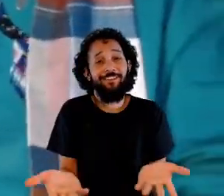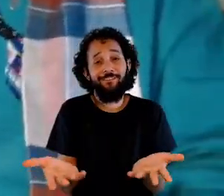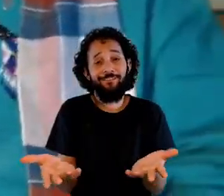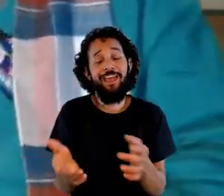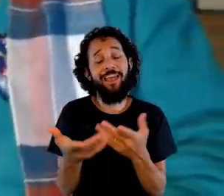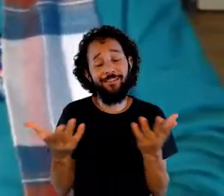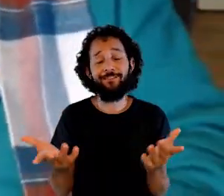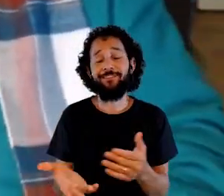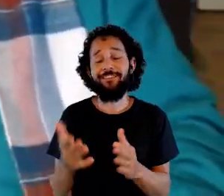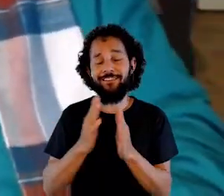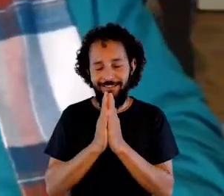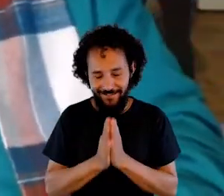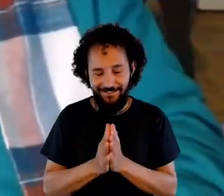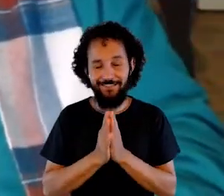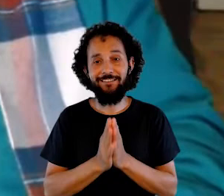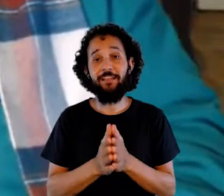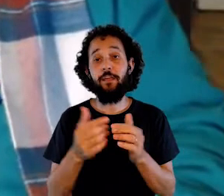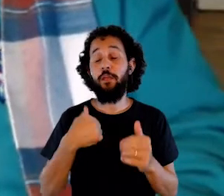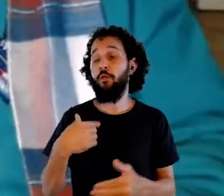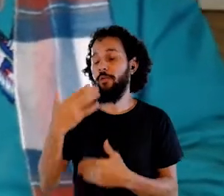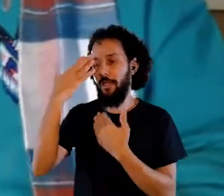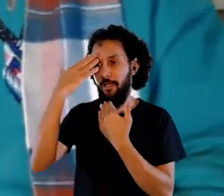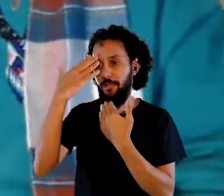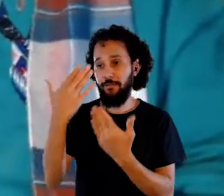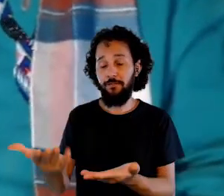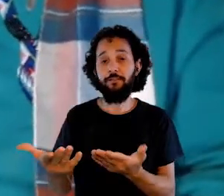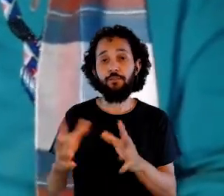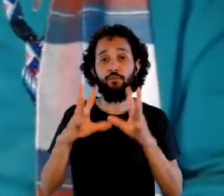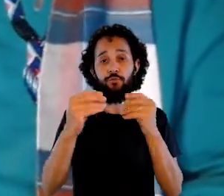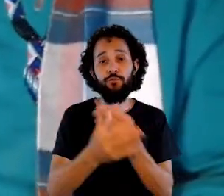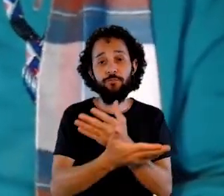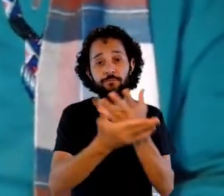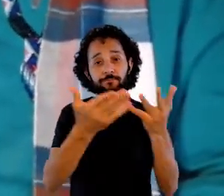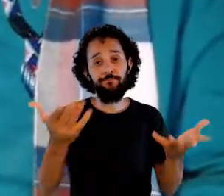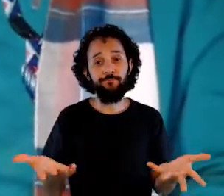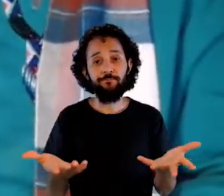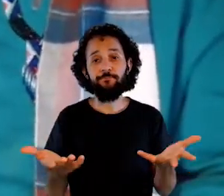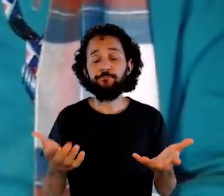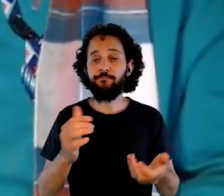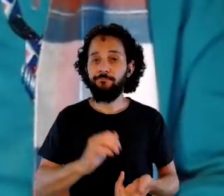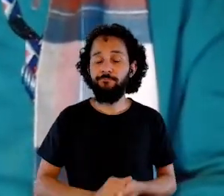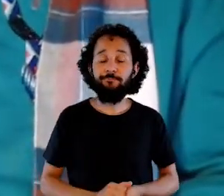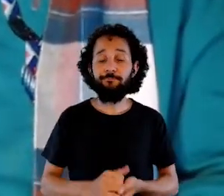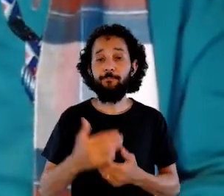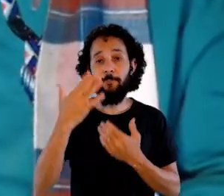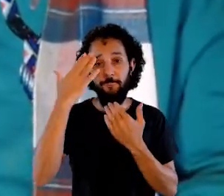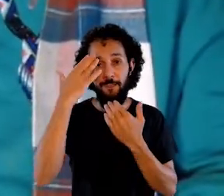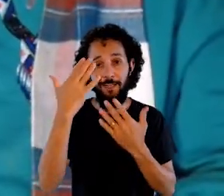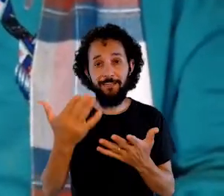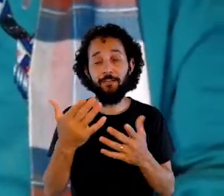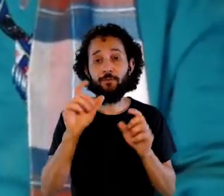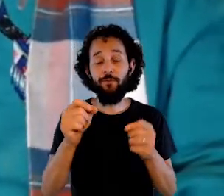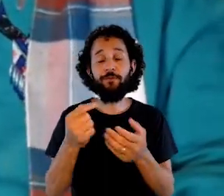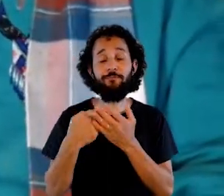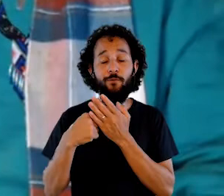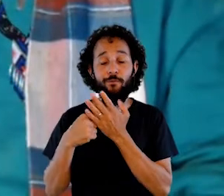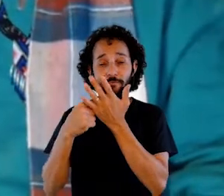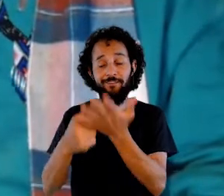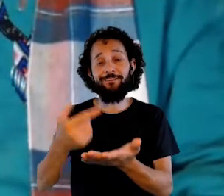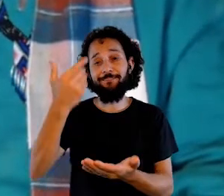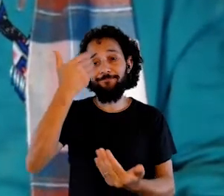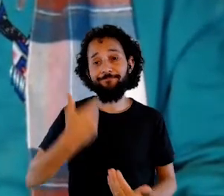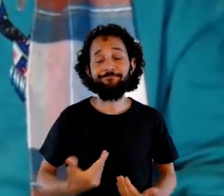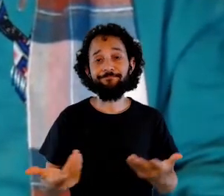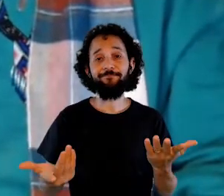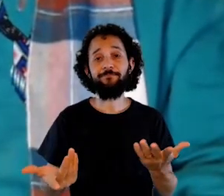Eu que agradeço a presença de todos vocês aqui, né? Eu agradeço por terem me convidado, né? Está excelente tudo,